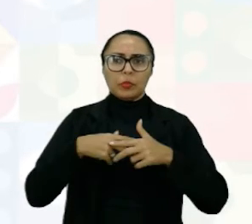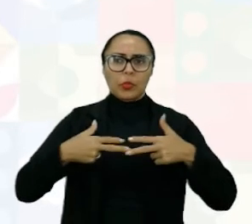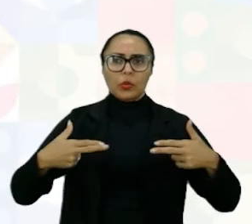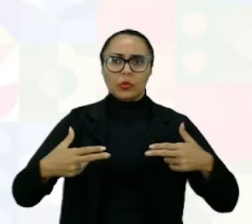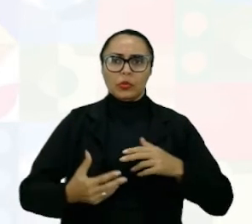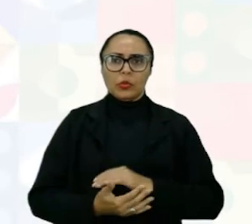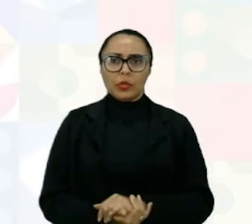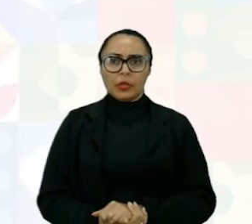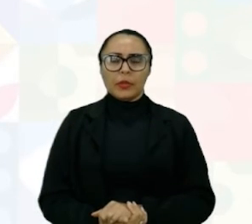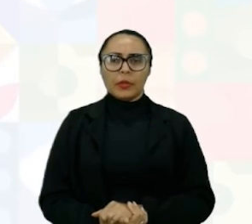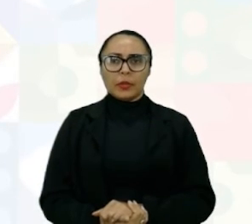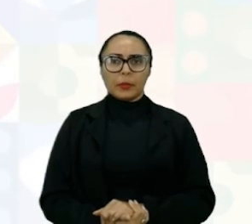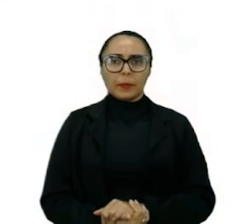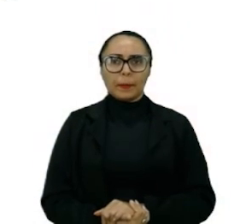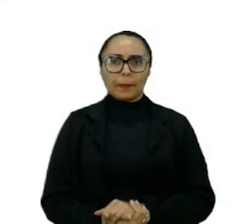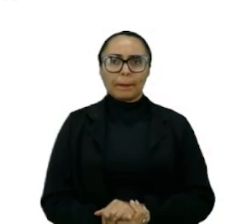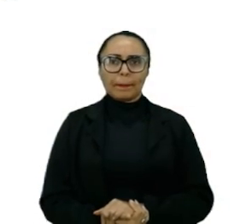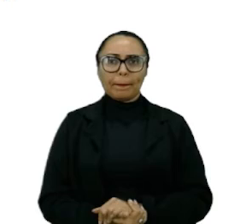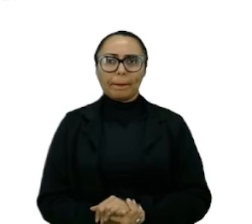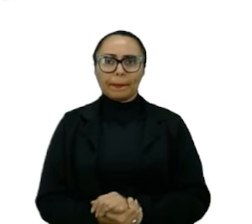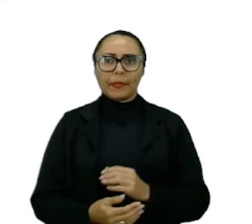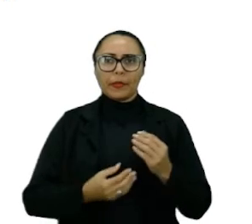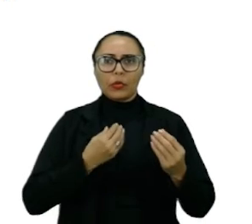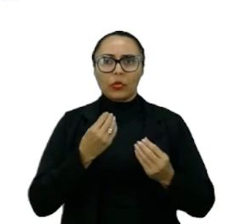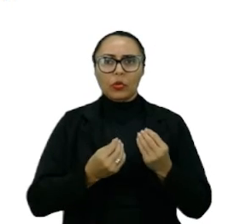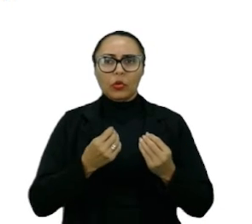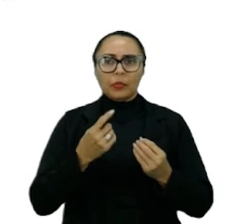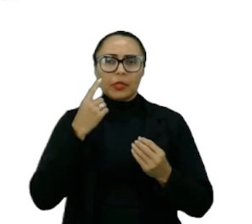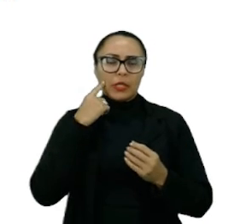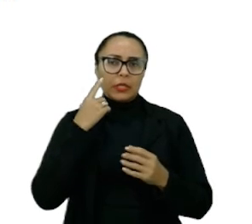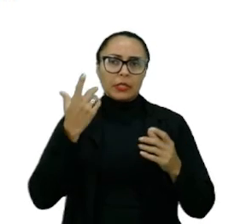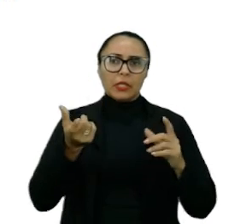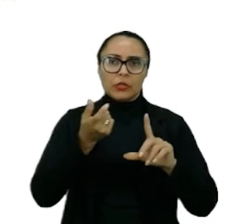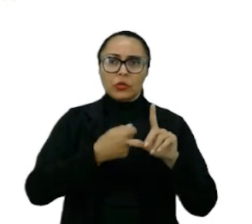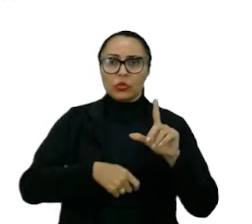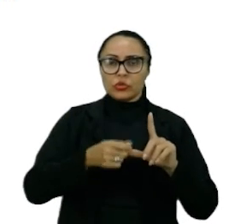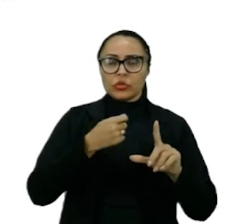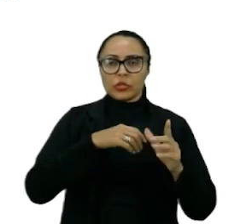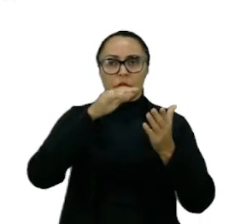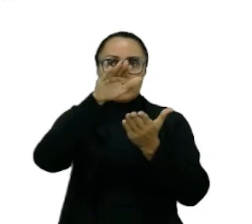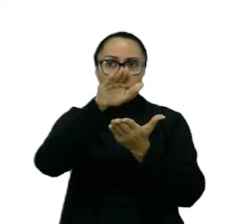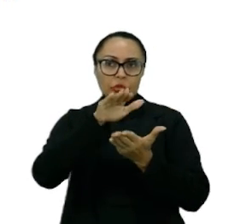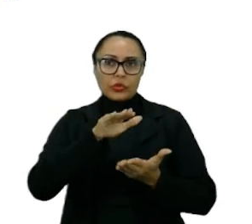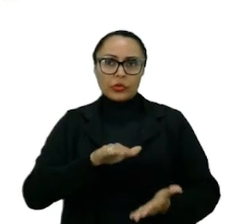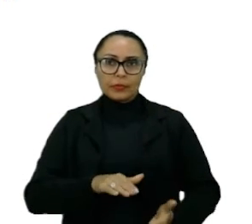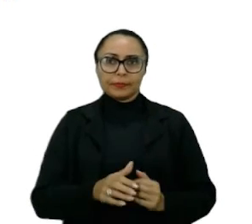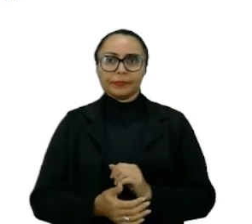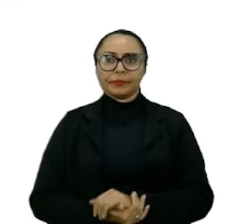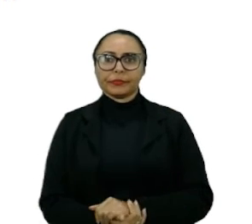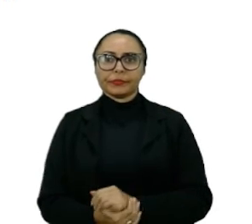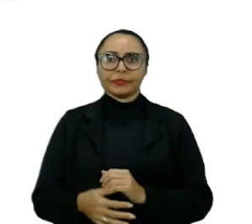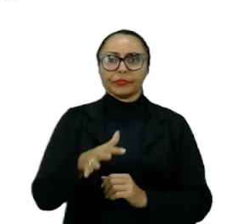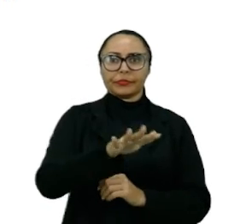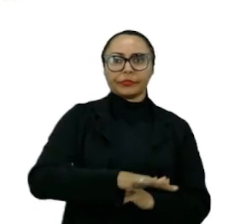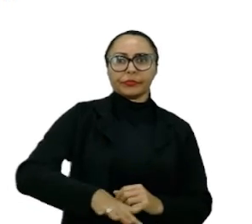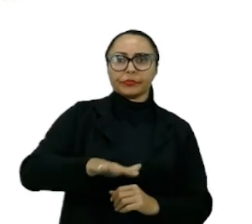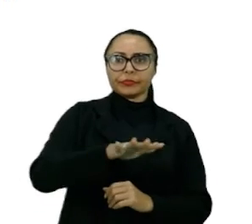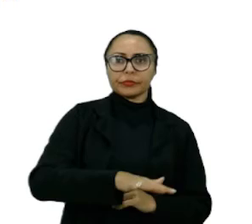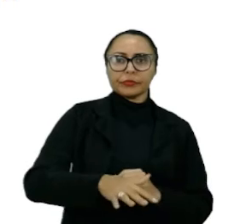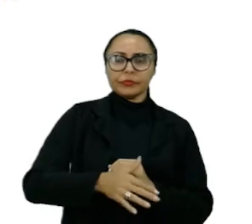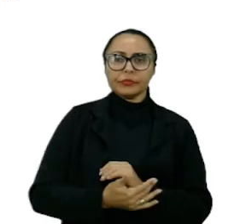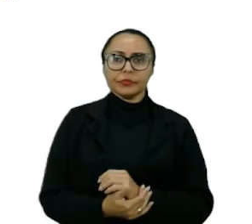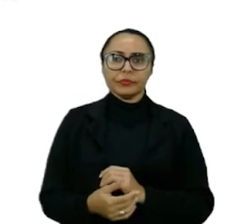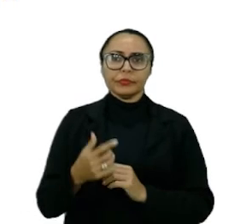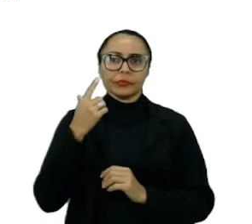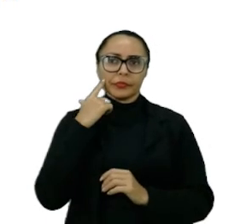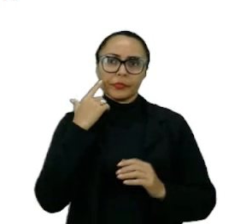Veja como o Just Time impacta na logística de estoque. No ambiente da logística, ele é tratado